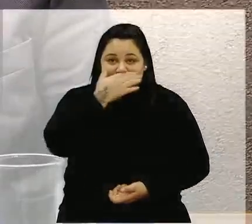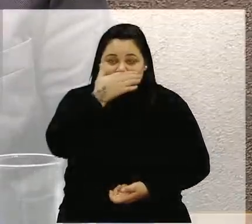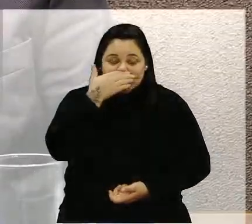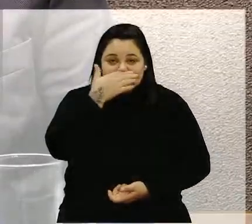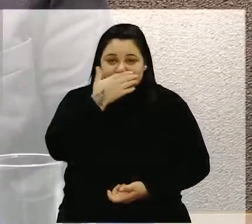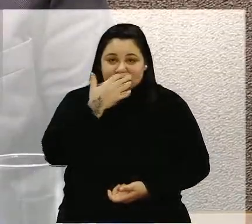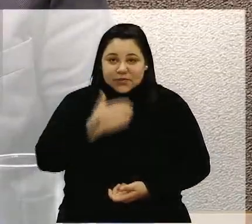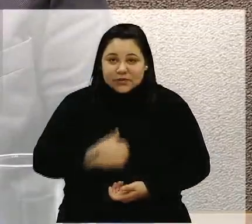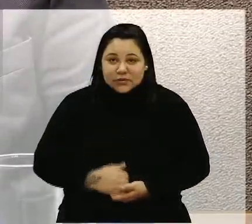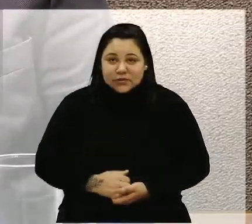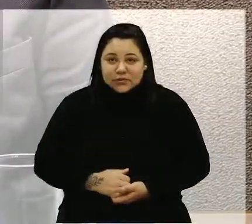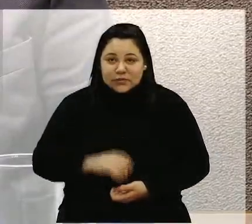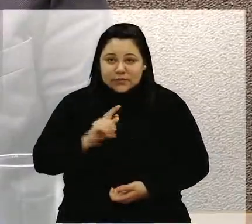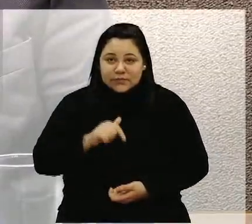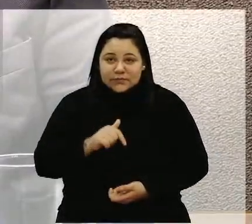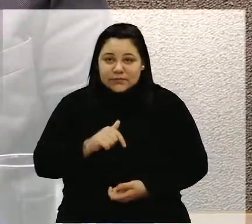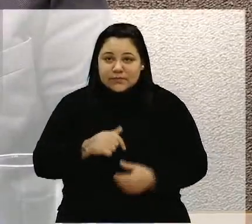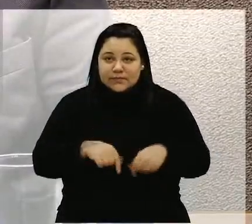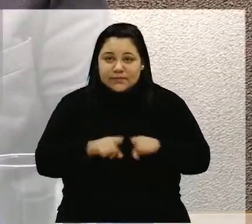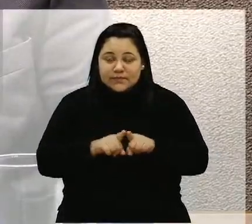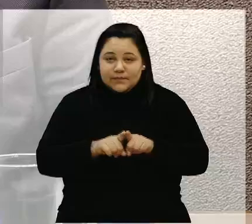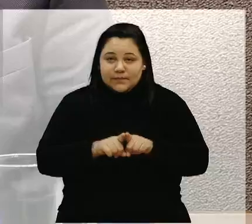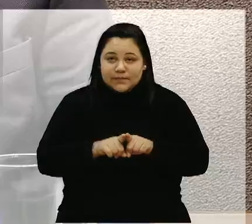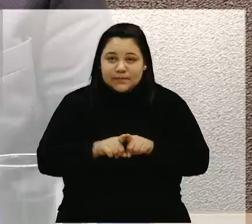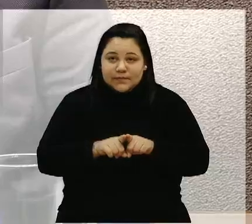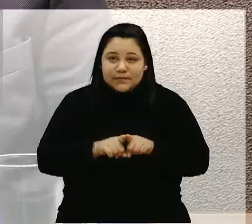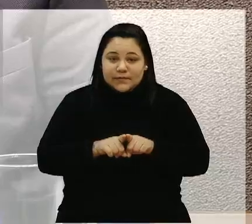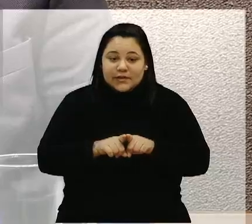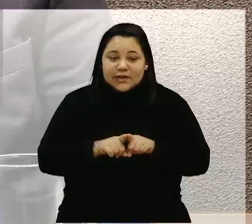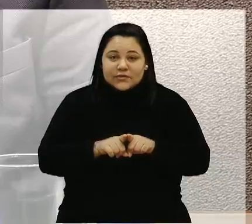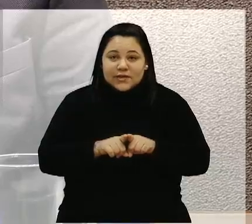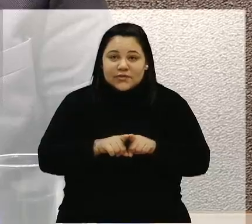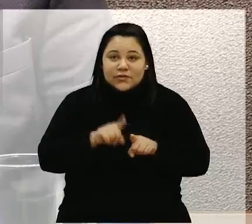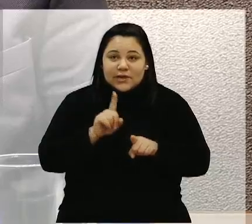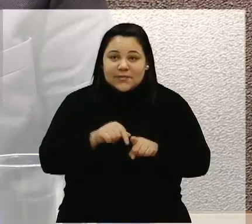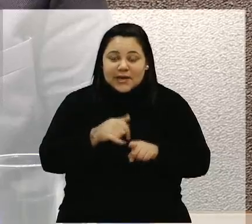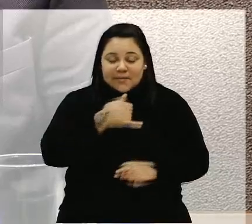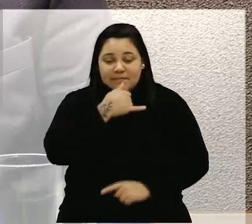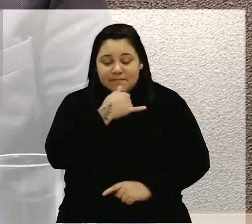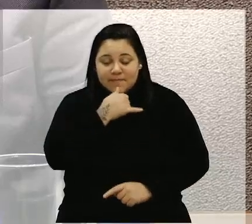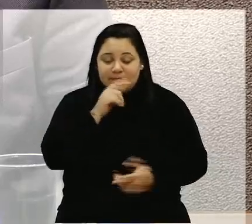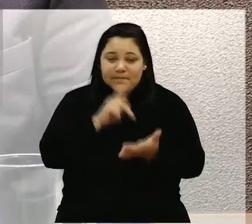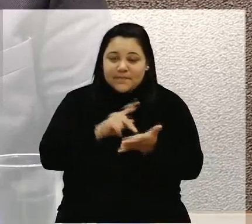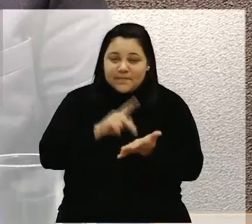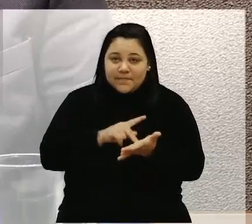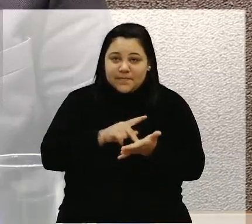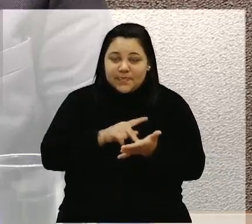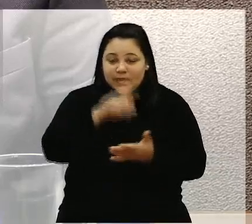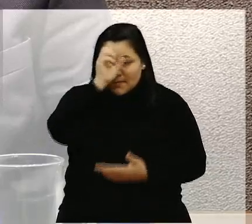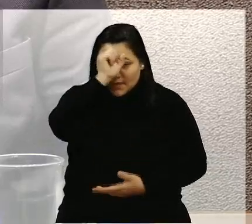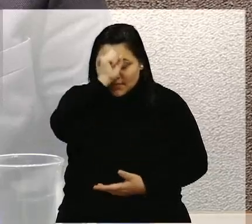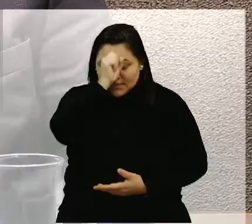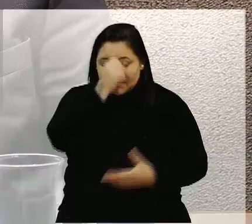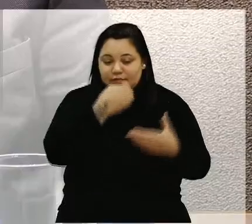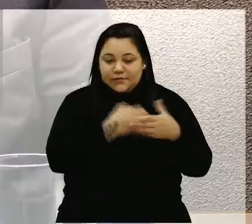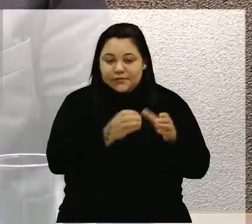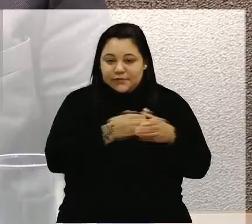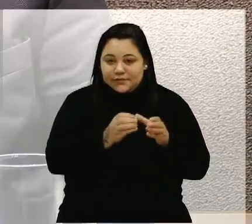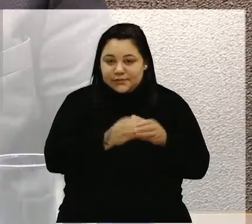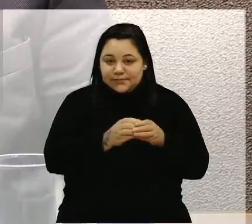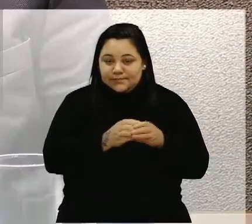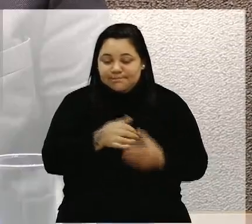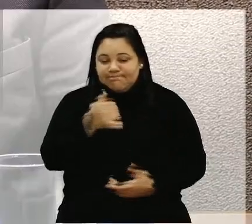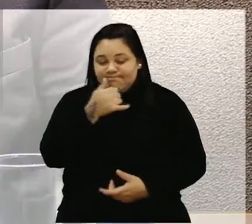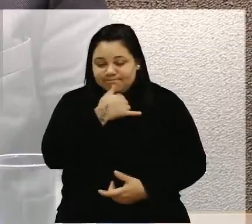mesma e não para os demais. É triste isso aí, mas a gente tem que aprender a conviver com essa triste